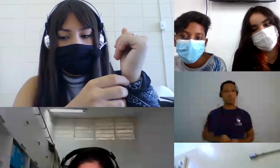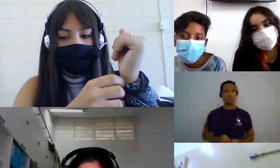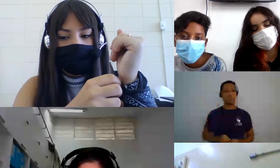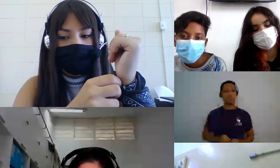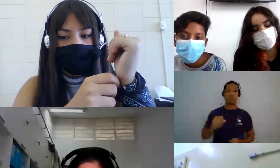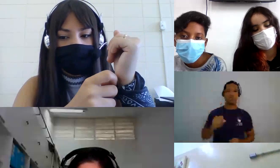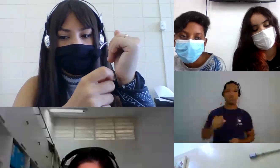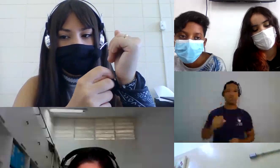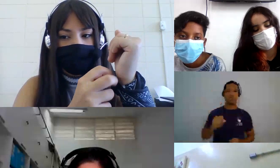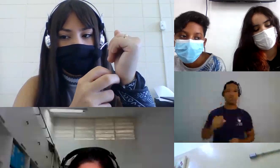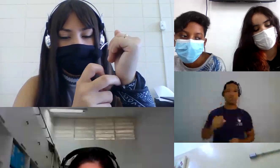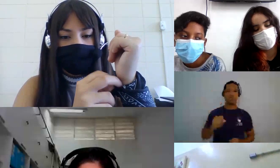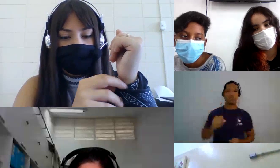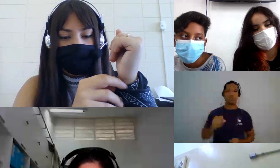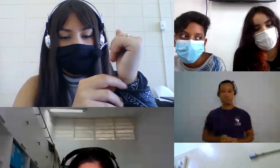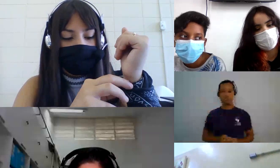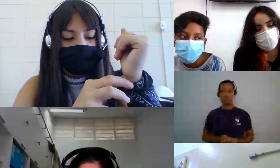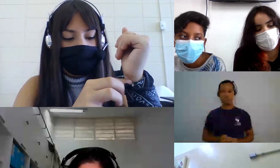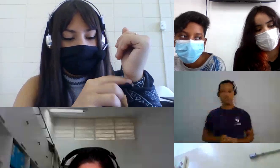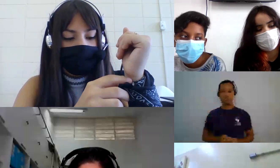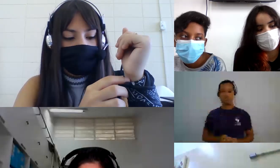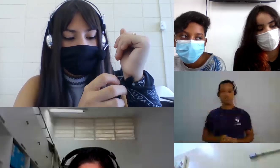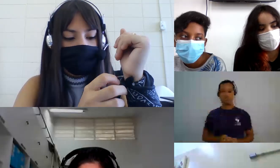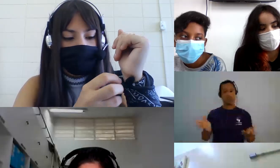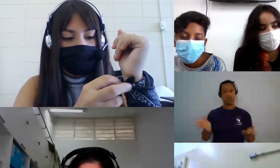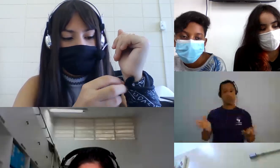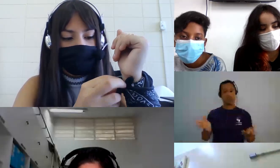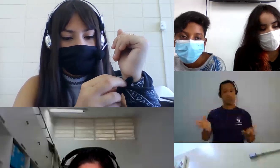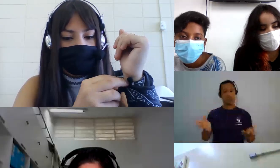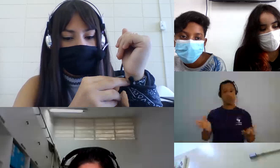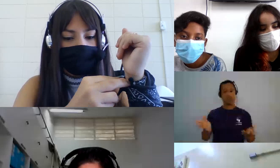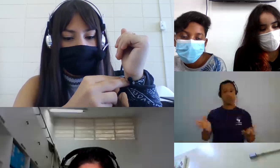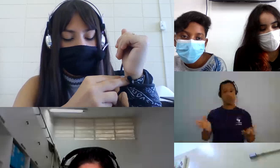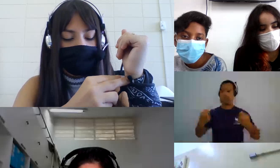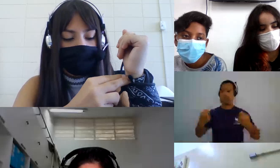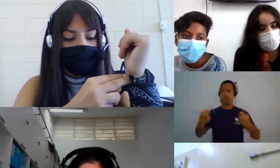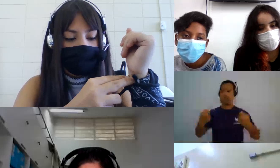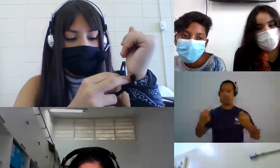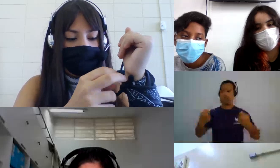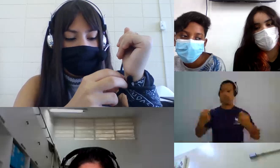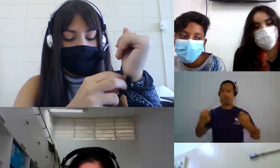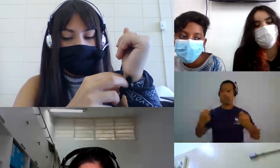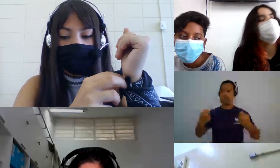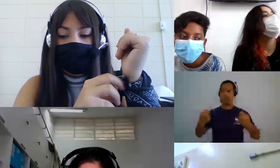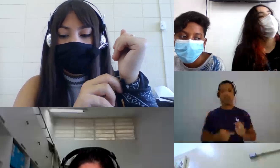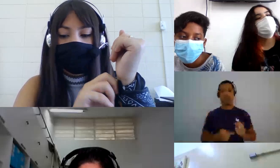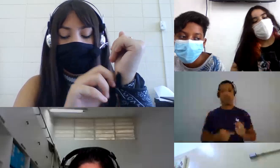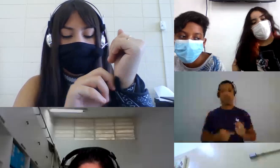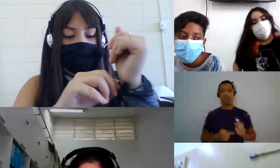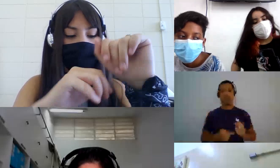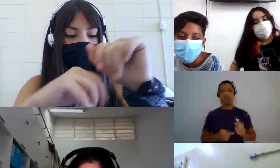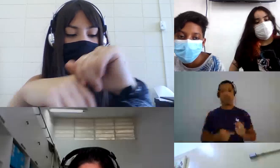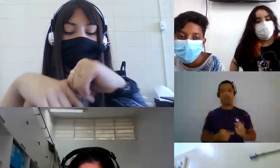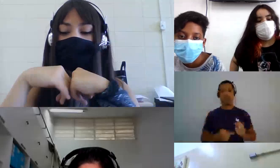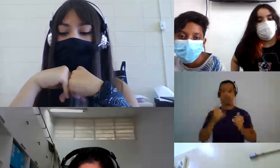nossa parte. Aí vem um pouco a parte dos seus professores. A gente precisa te oferecer a informação